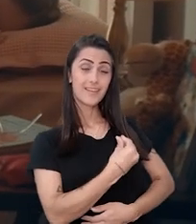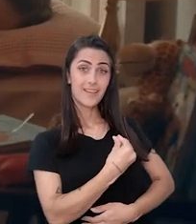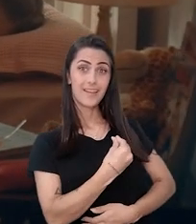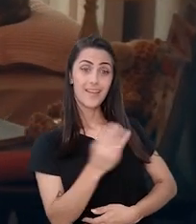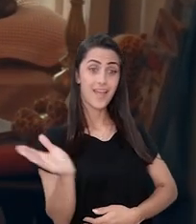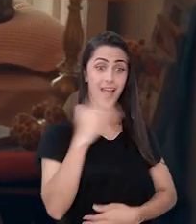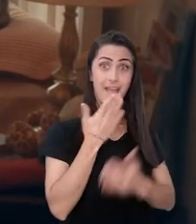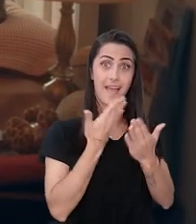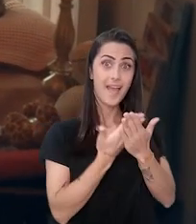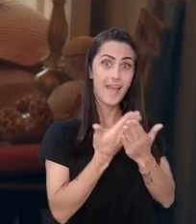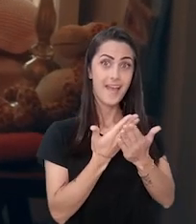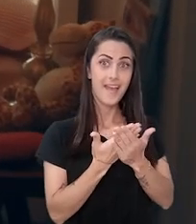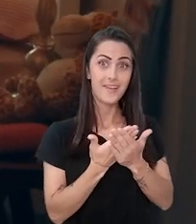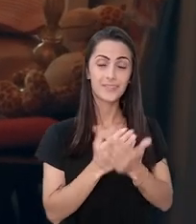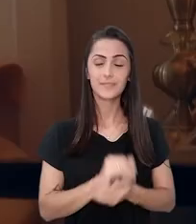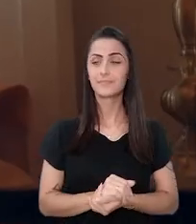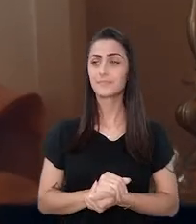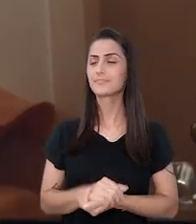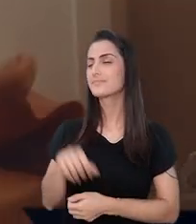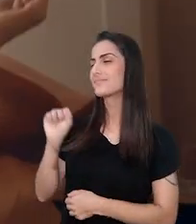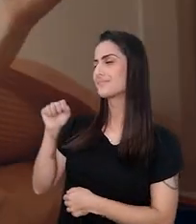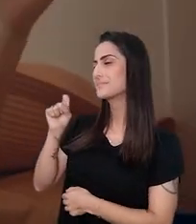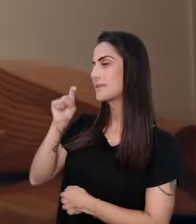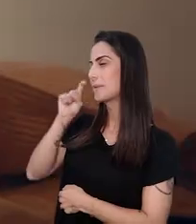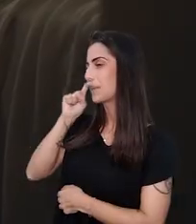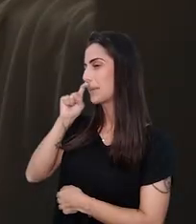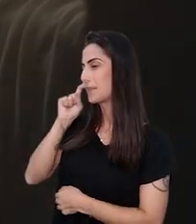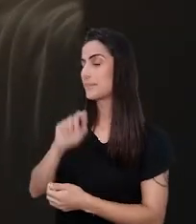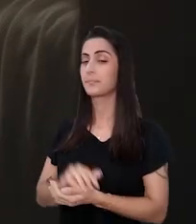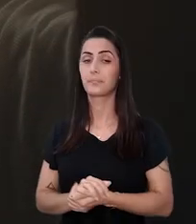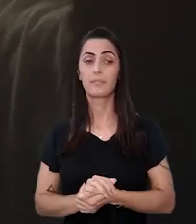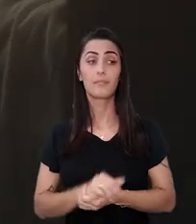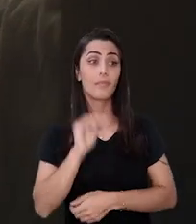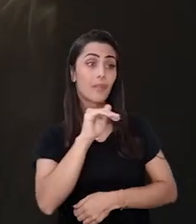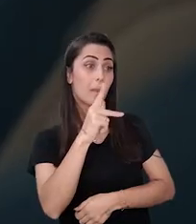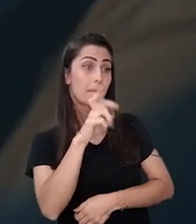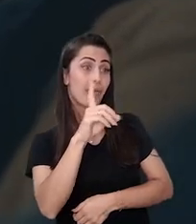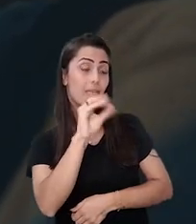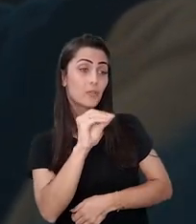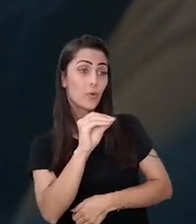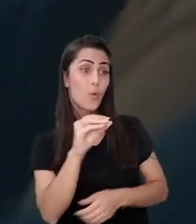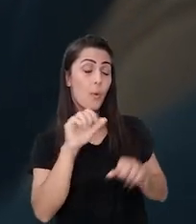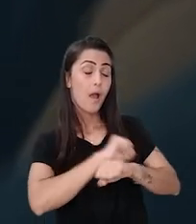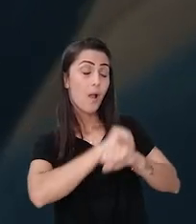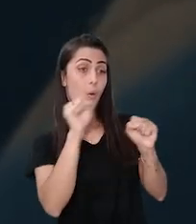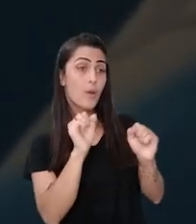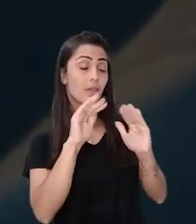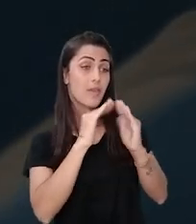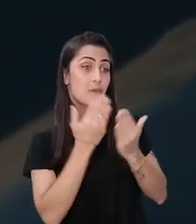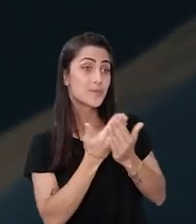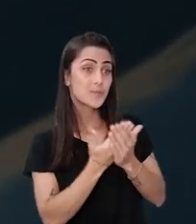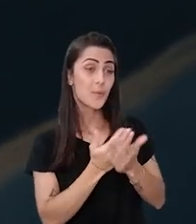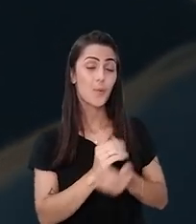Filha, vamos pra aula, meu amor? Vamos, pai. Pedro, acorda, meu filho. Levanta pra ir